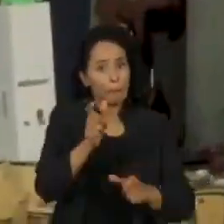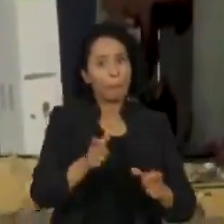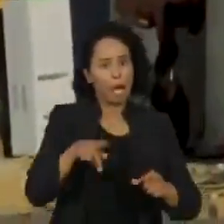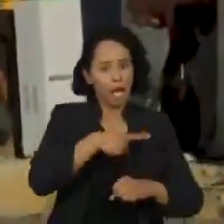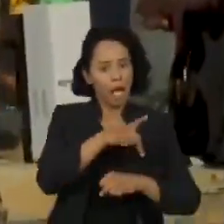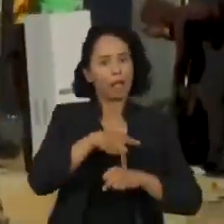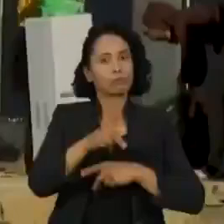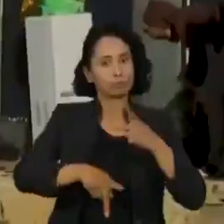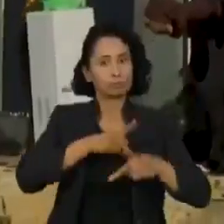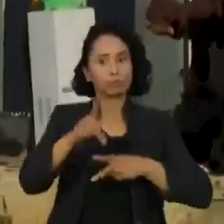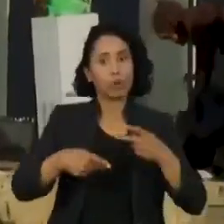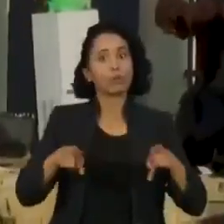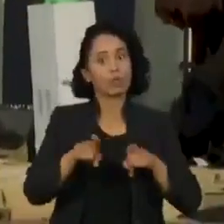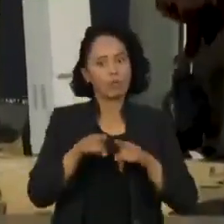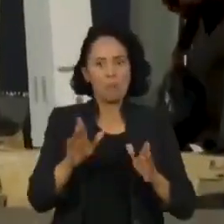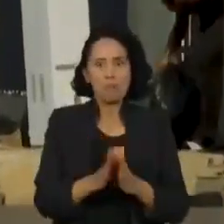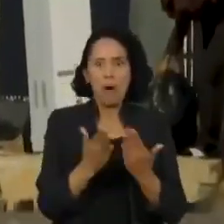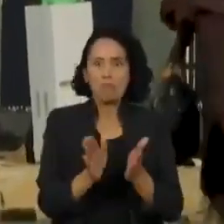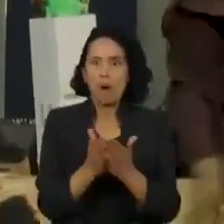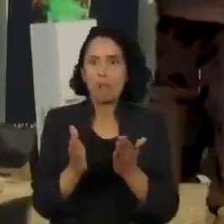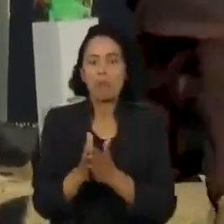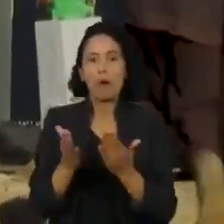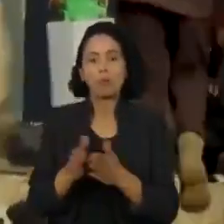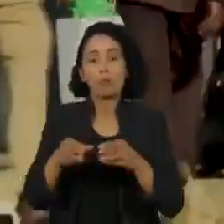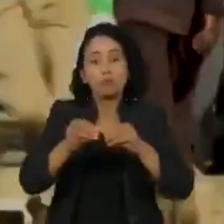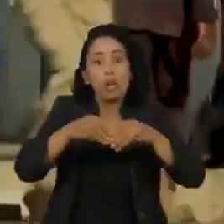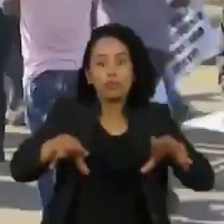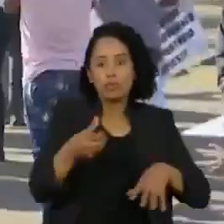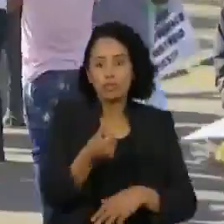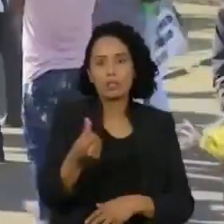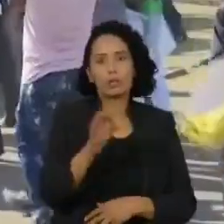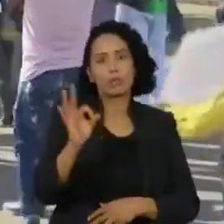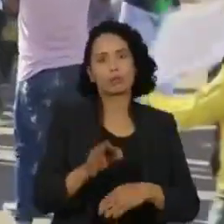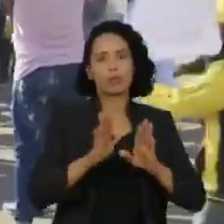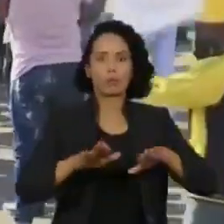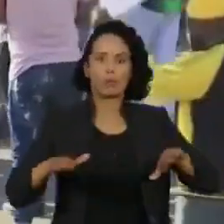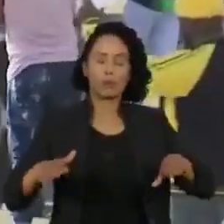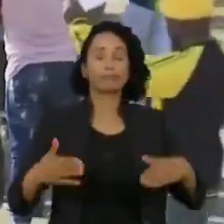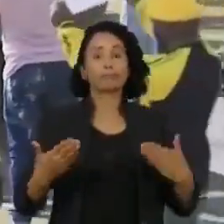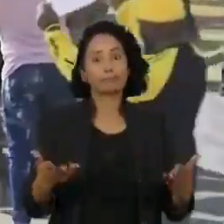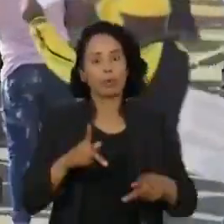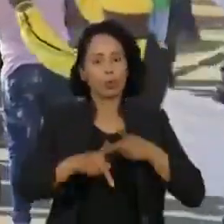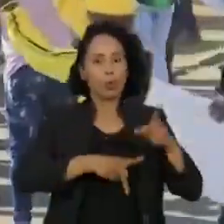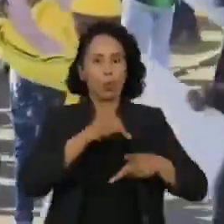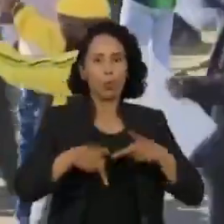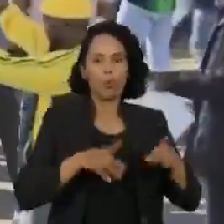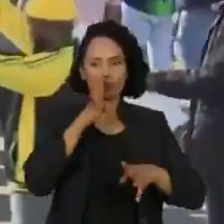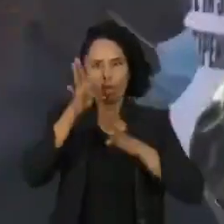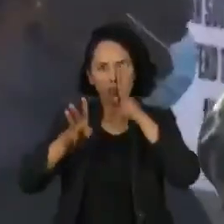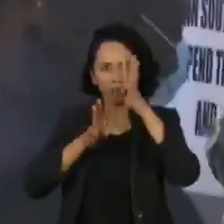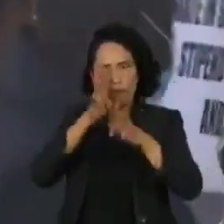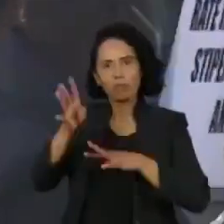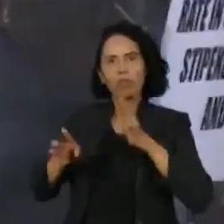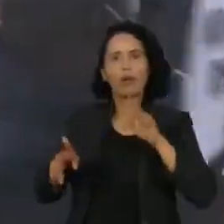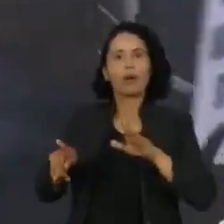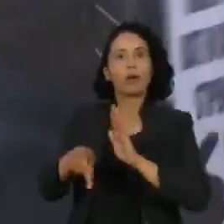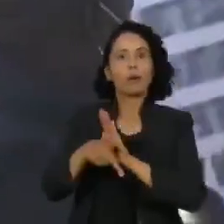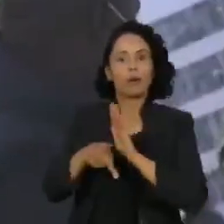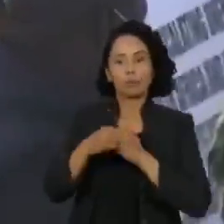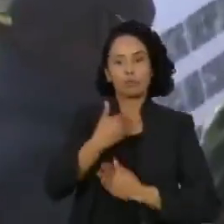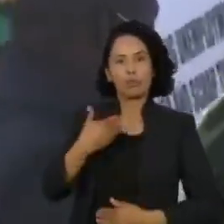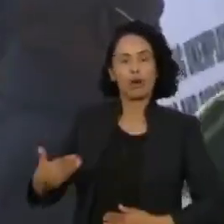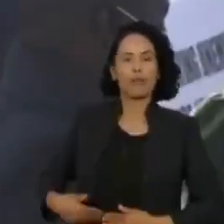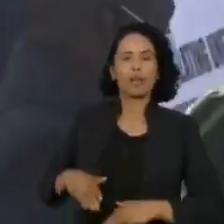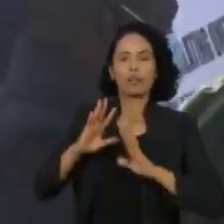A miséria afeta diretamente 63% das crianças. A população também acusa o governo de reagir de maneira lenta